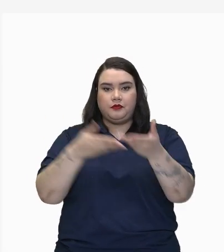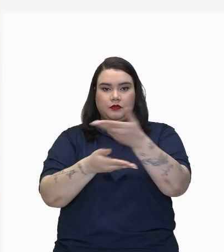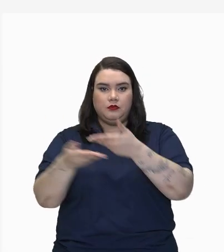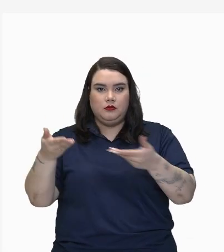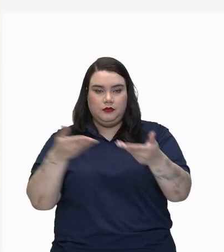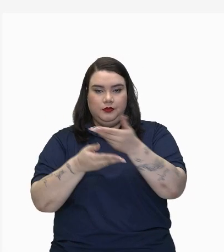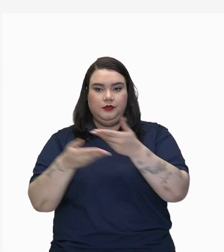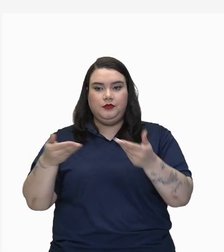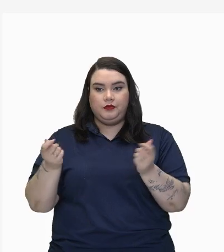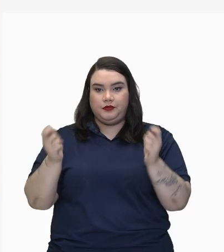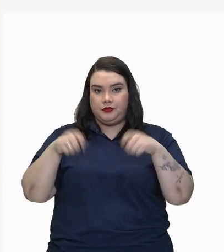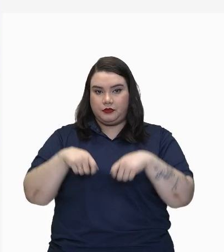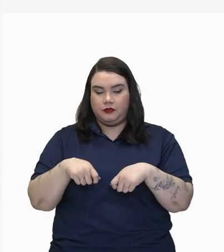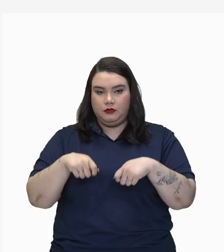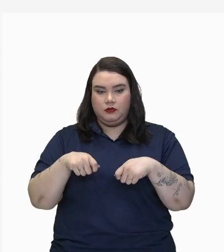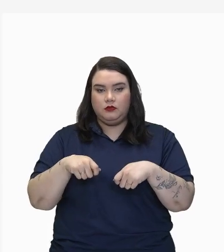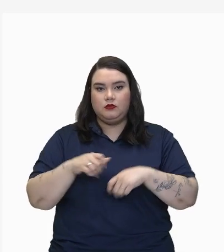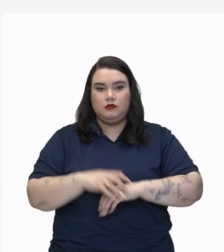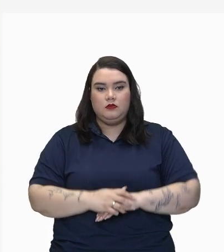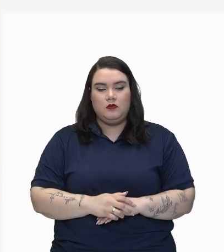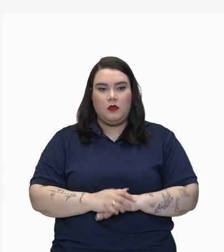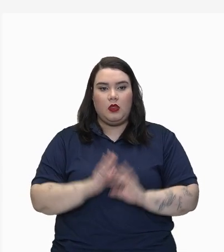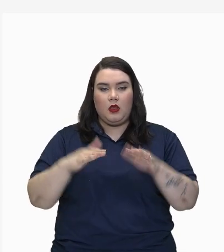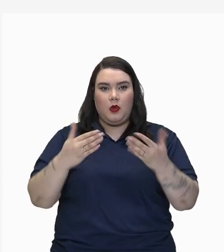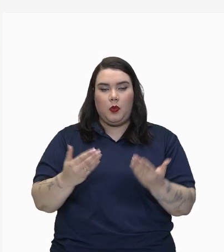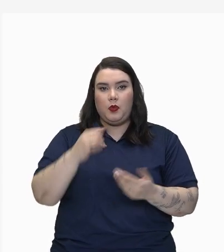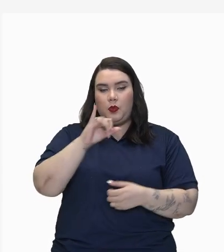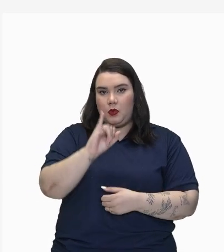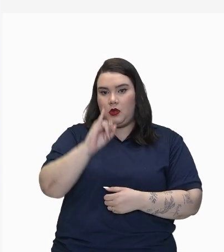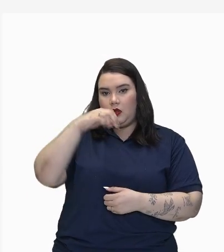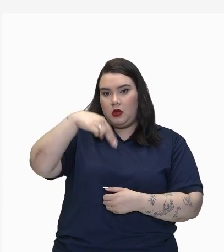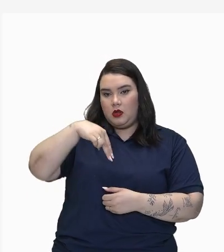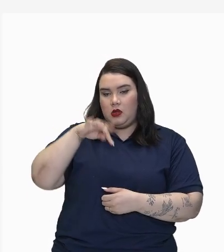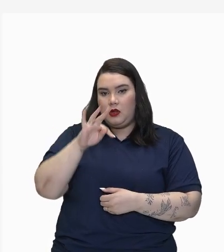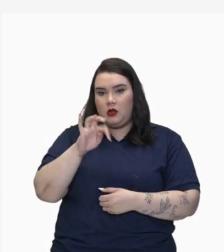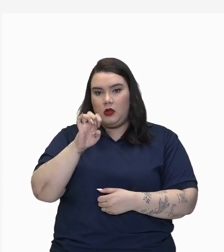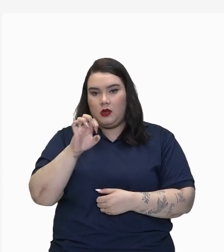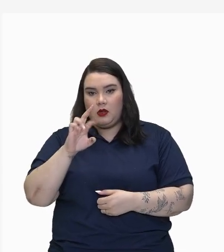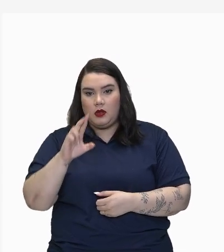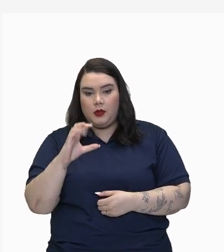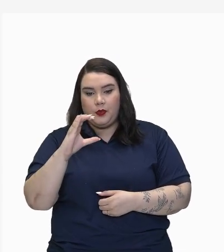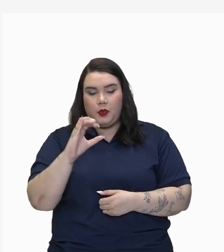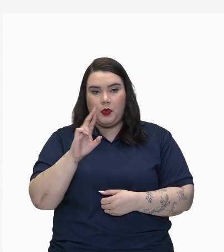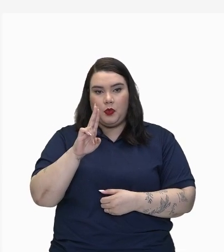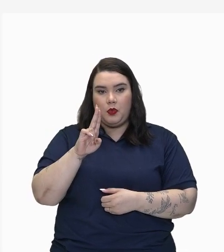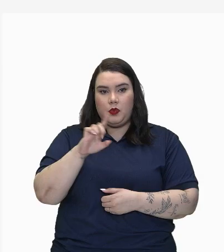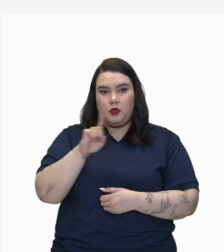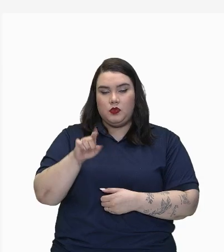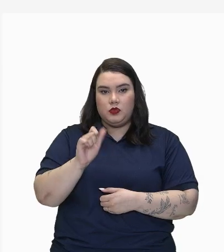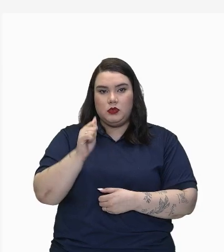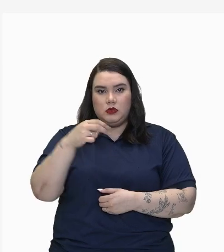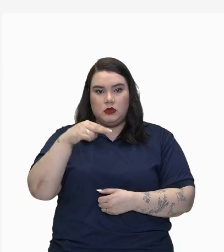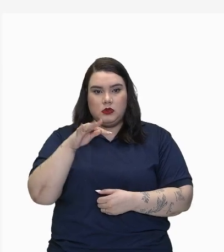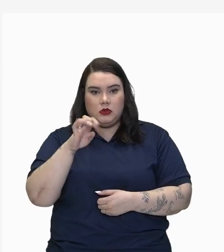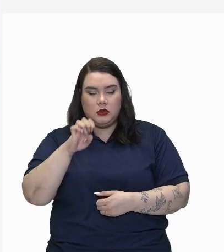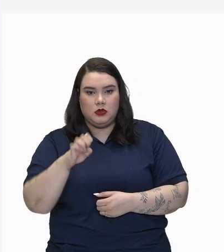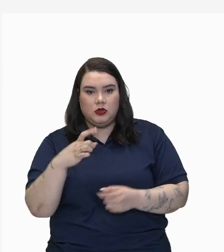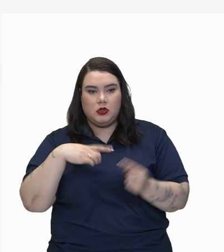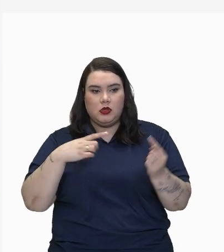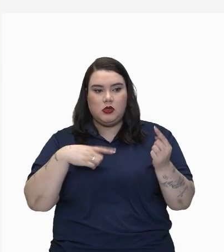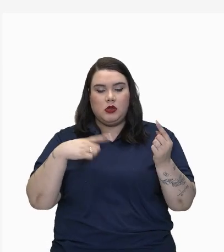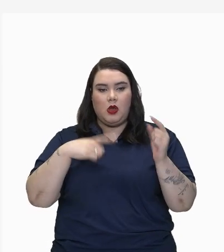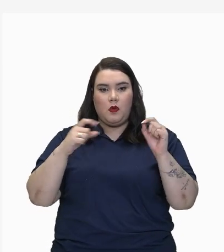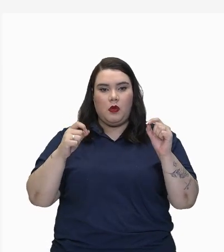cruzar, né? Então, quando a gente fala de intercruzantes, são espécies que no momento da reprodução, elas conseguem